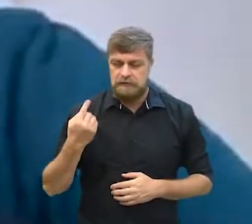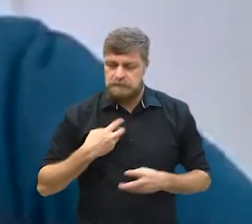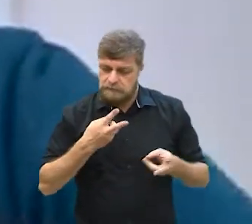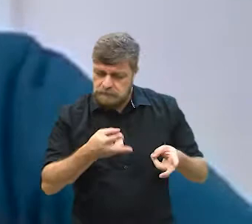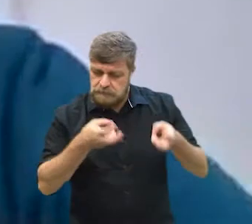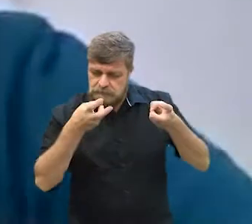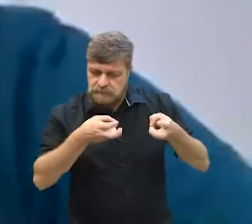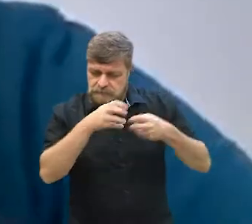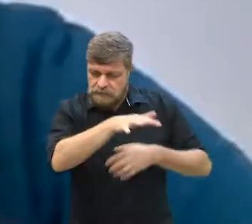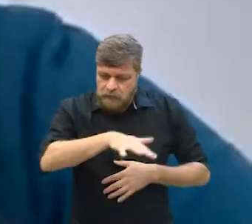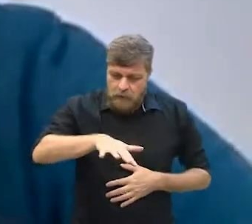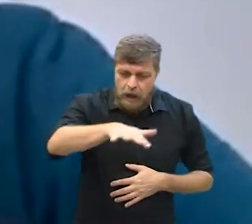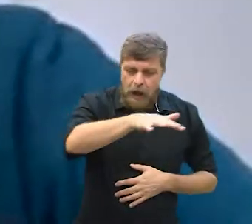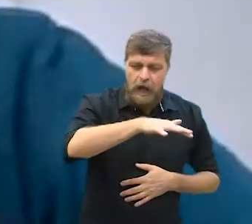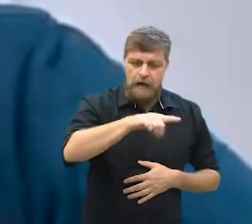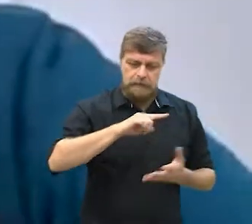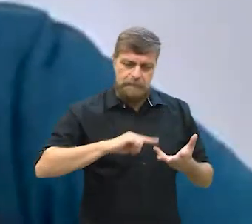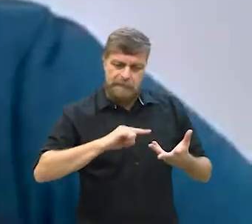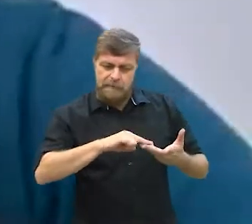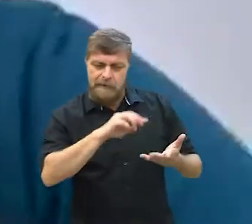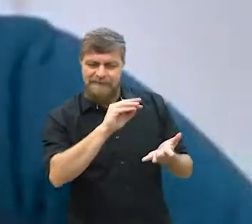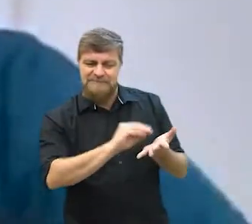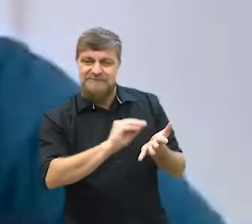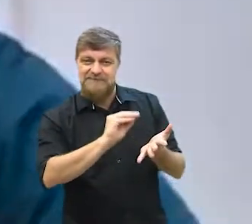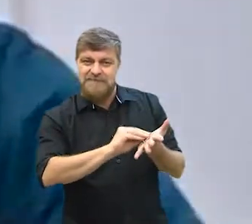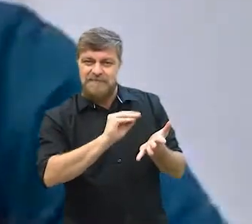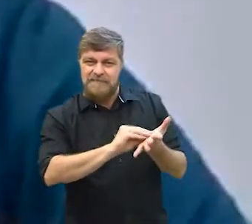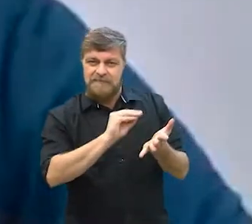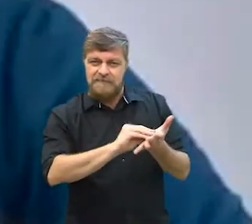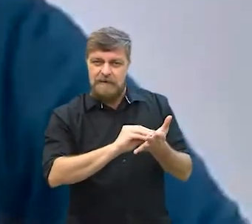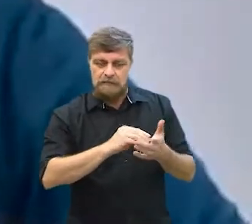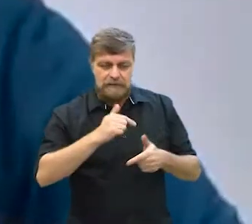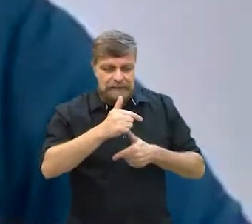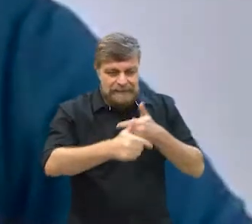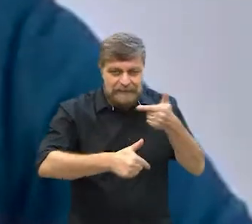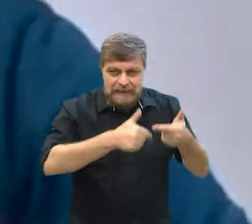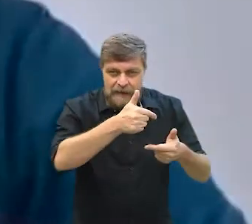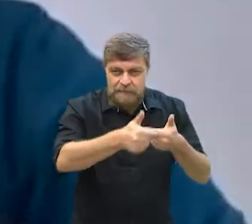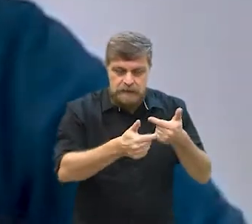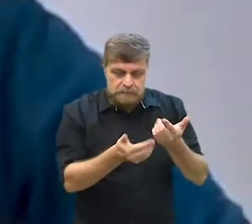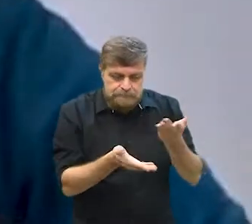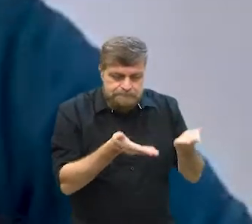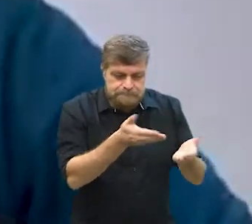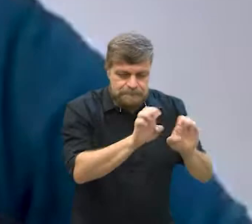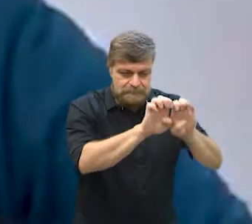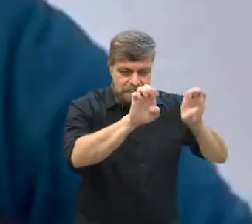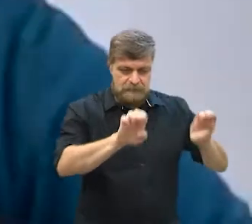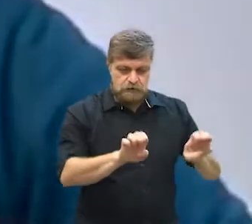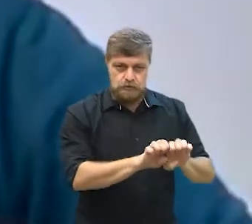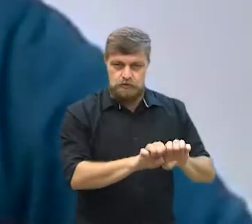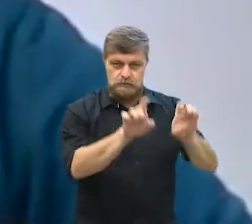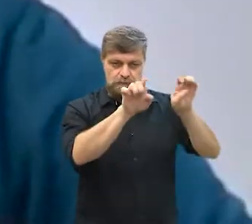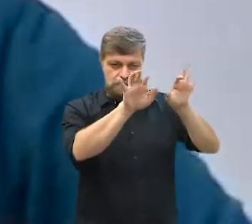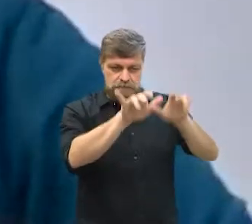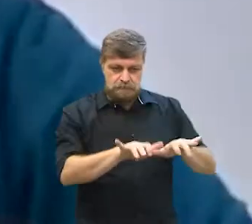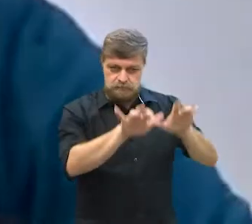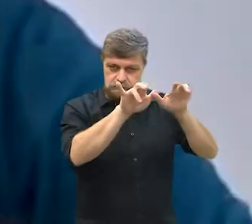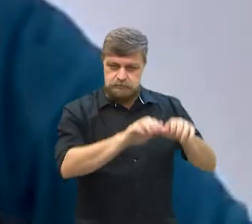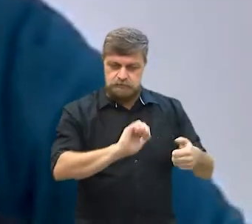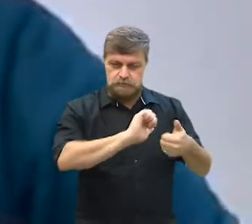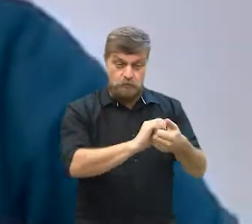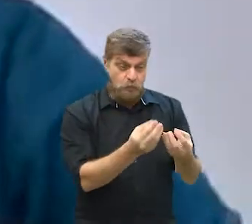que a gente enxergou, né, nessa carência de prestar serviços de infraestrutura computacional